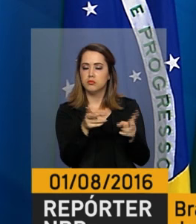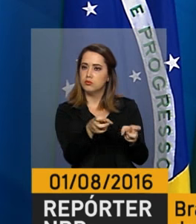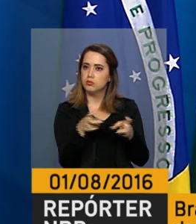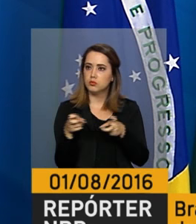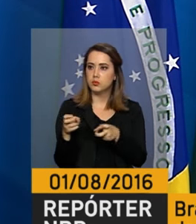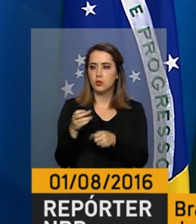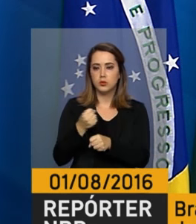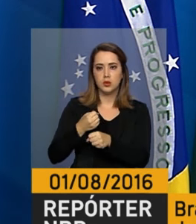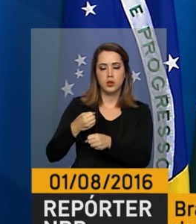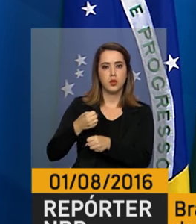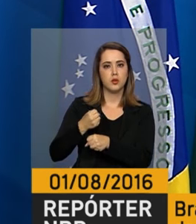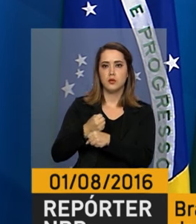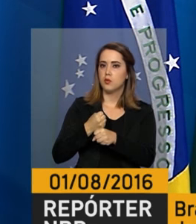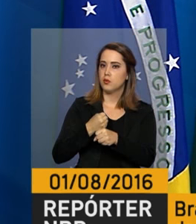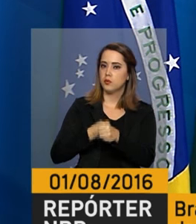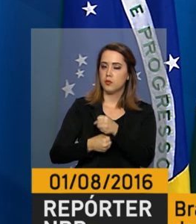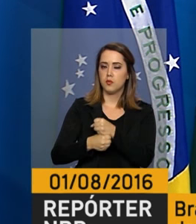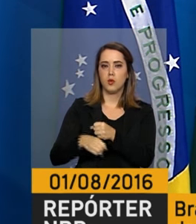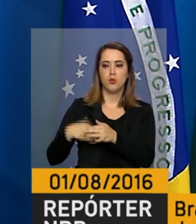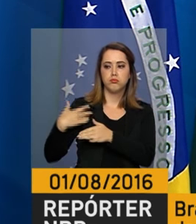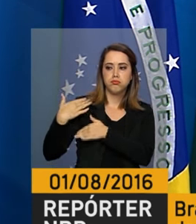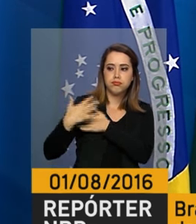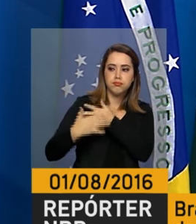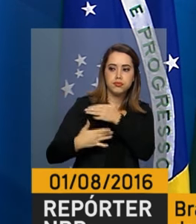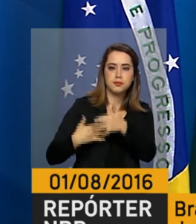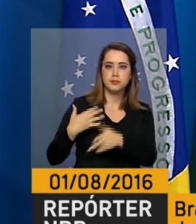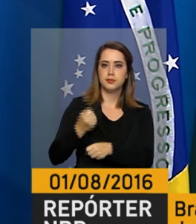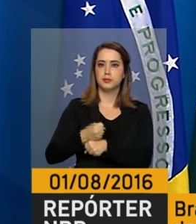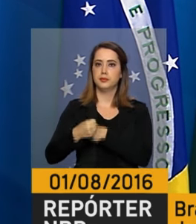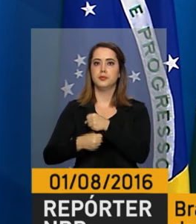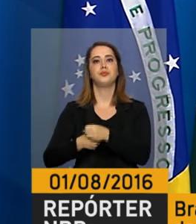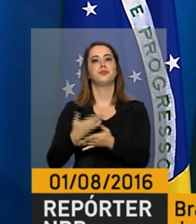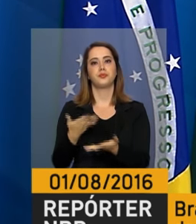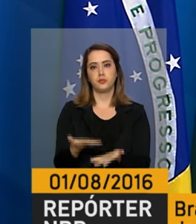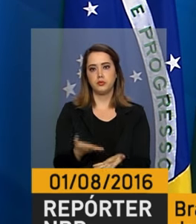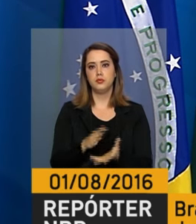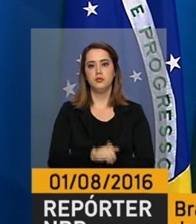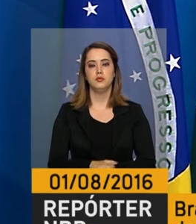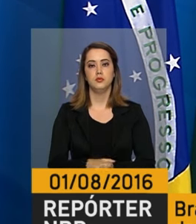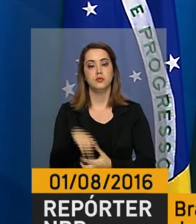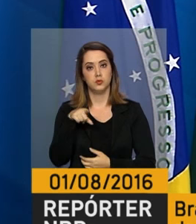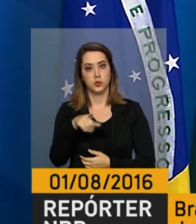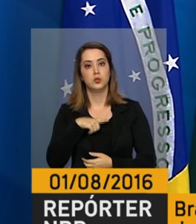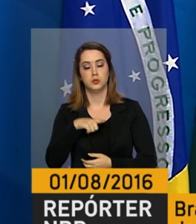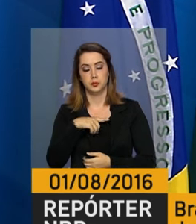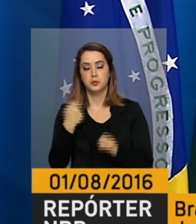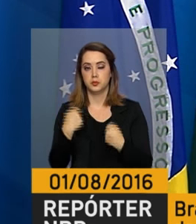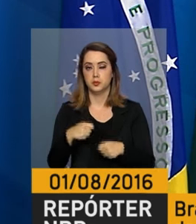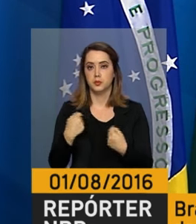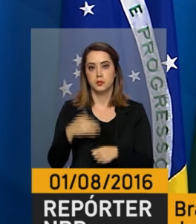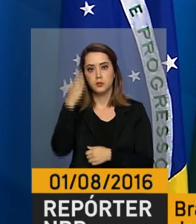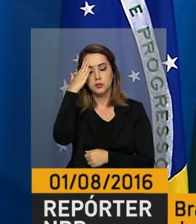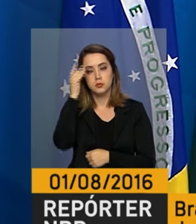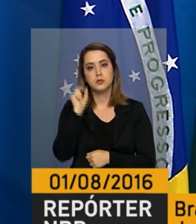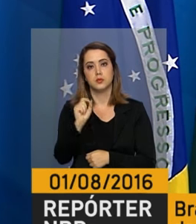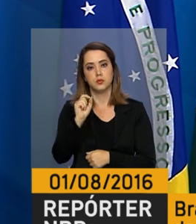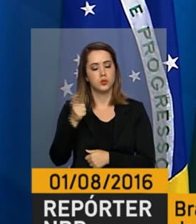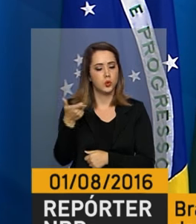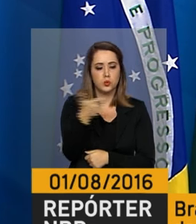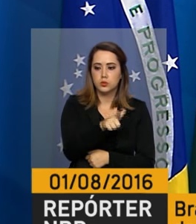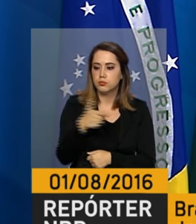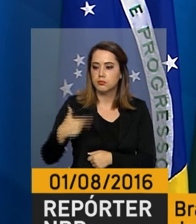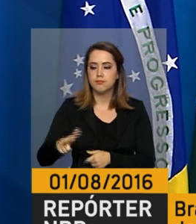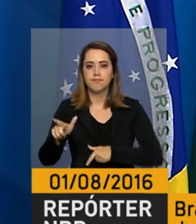anos. Então, nós temos que reconhecer, como reconhecido foi, que outros tantos trabalharam nessa